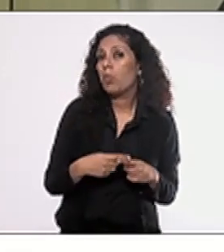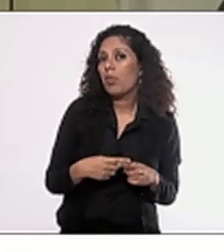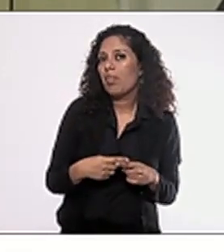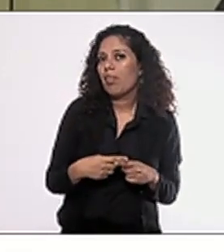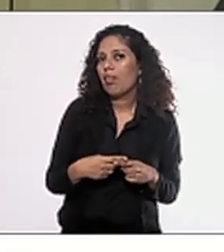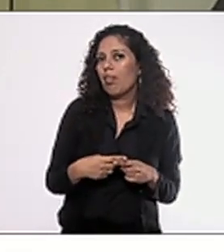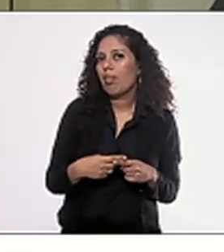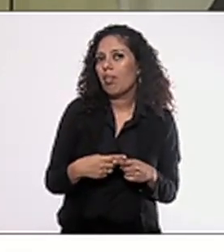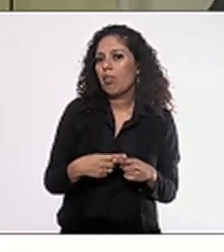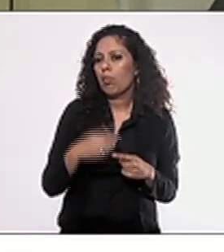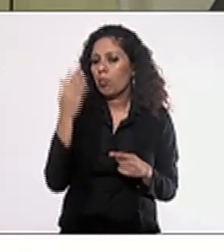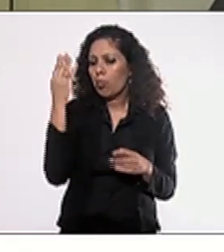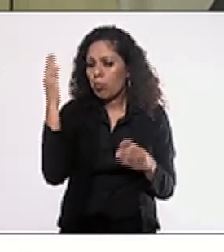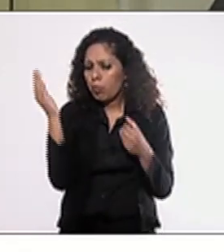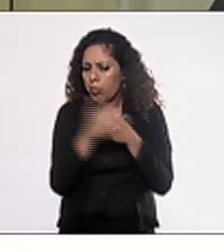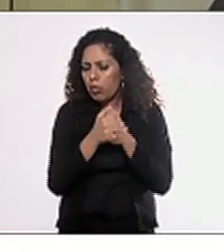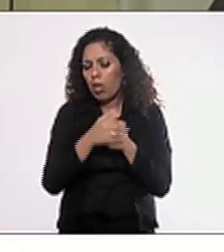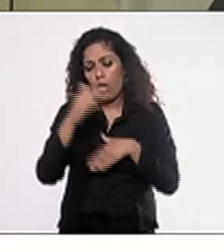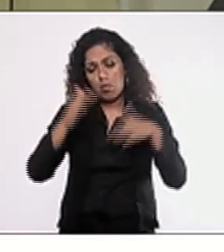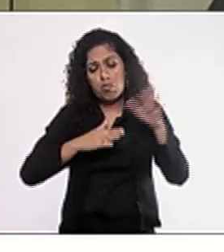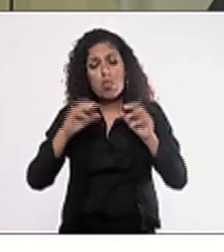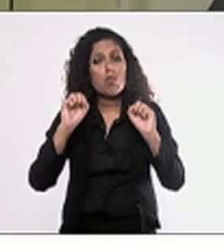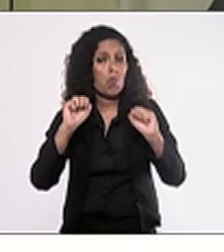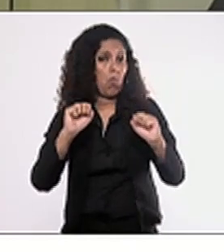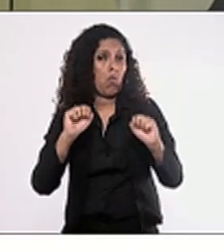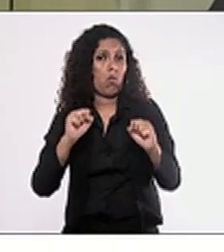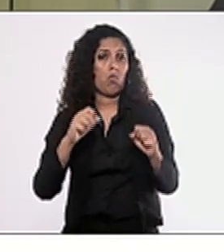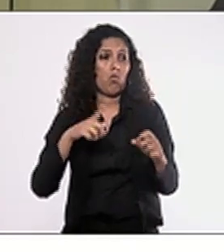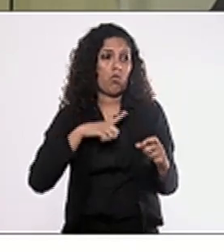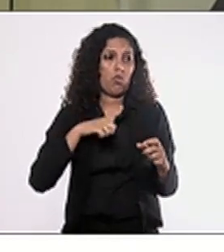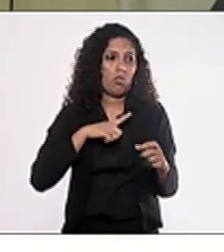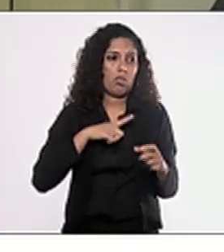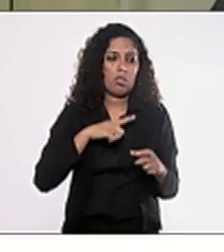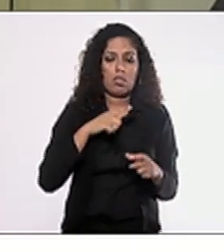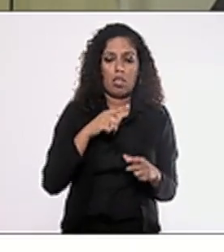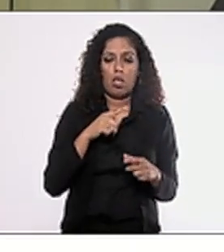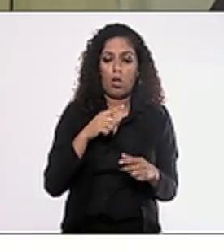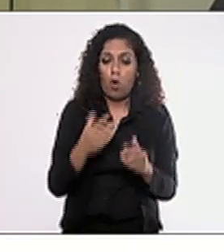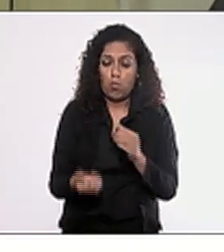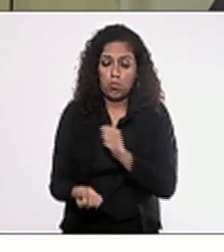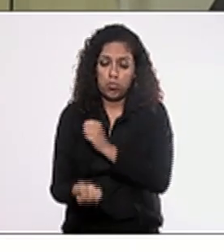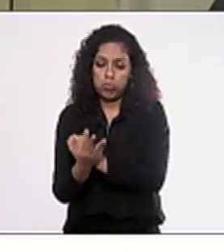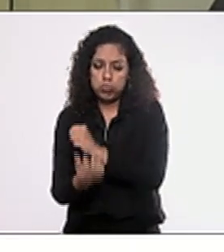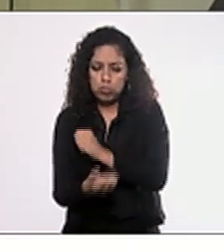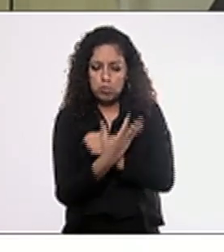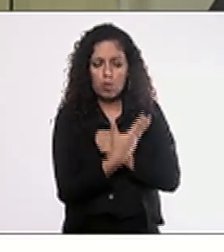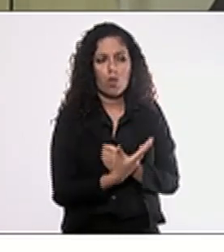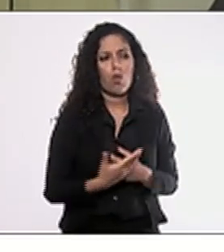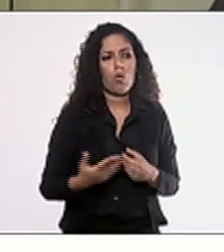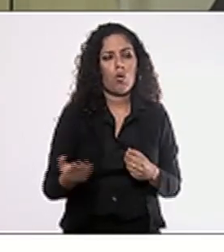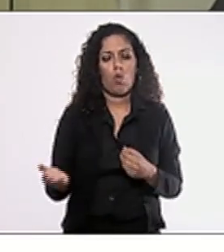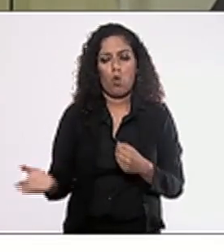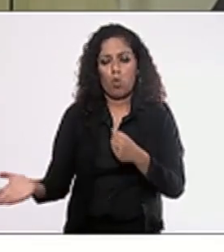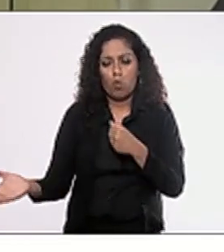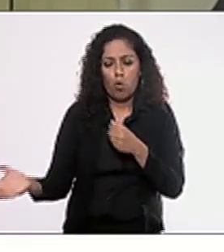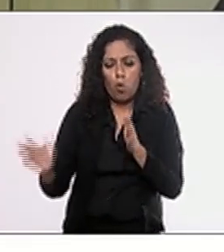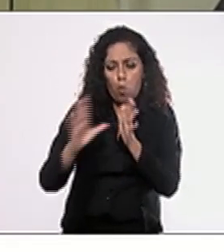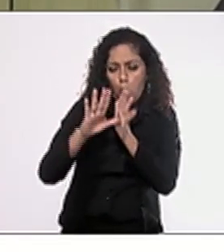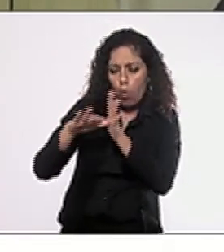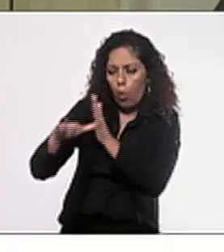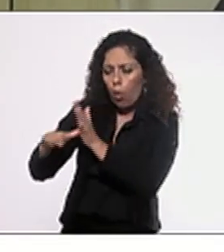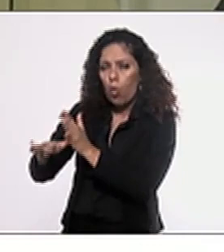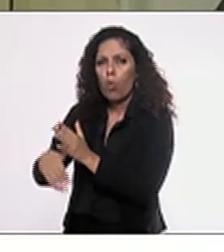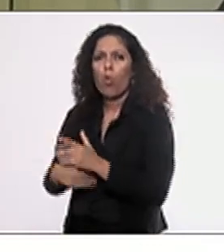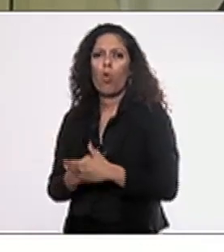hidrômetro. Pode ser que haja, de alguma forma, um desvio clandestino, né, o famoso gato, feito por